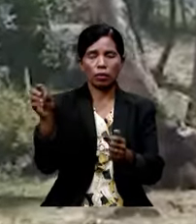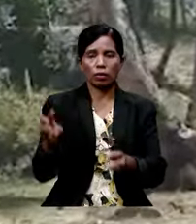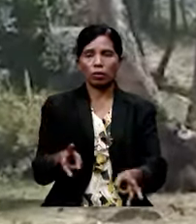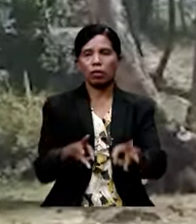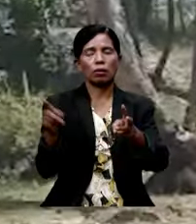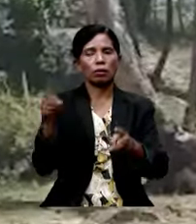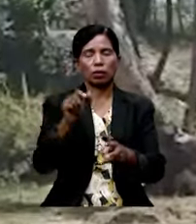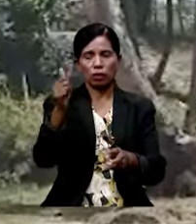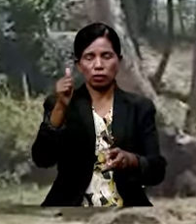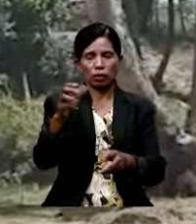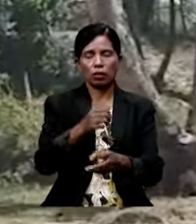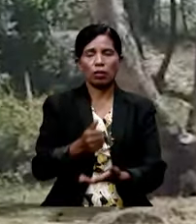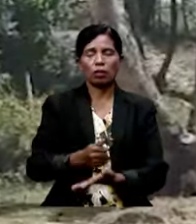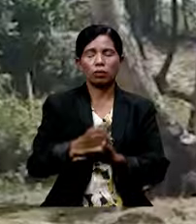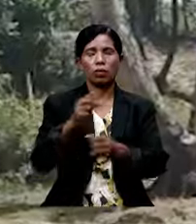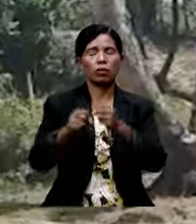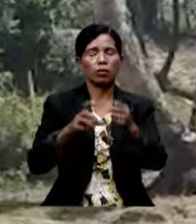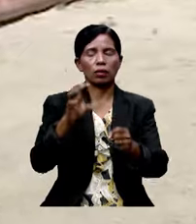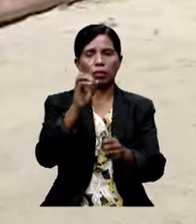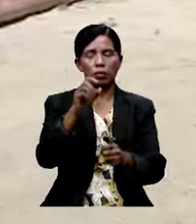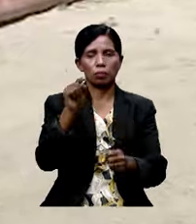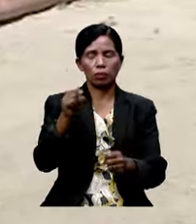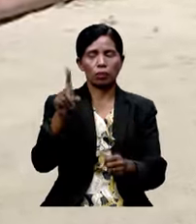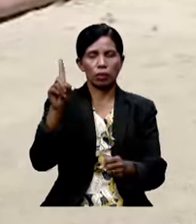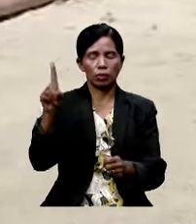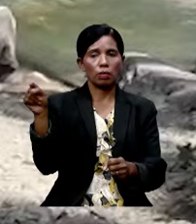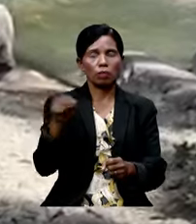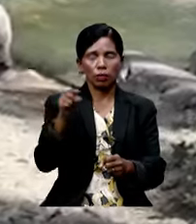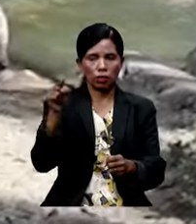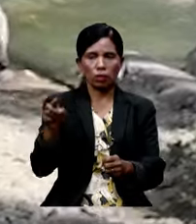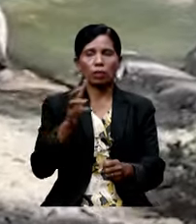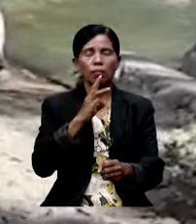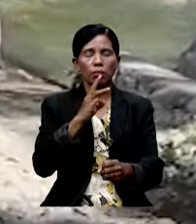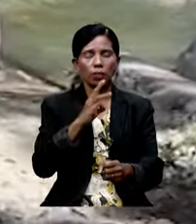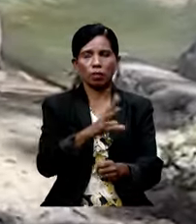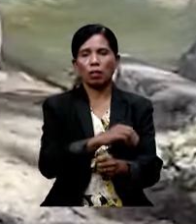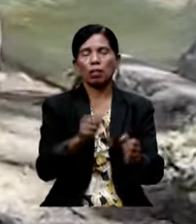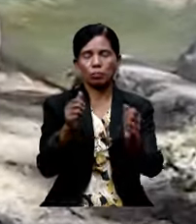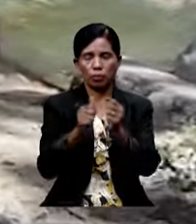sanulu no asistencia sosial 0.2% no babe no saneamento